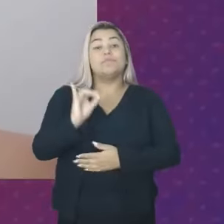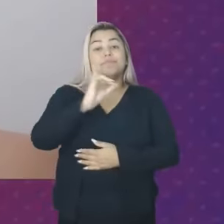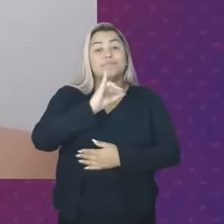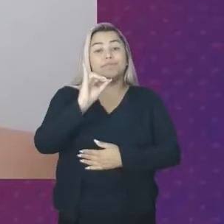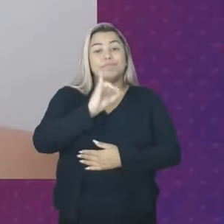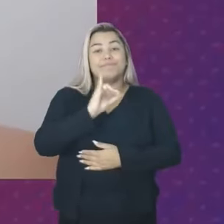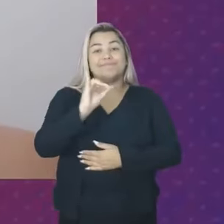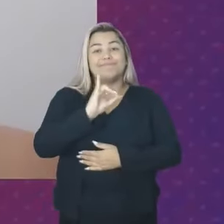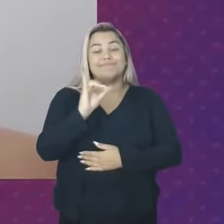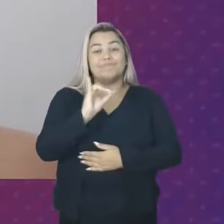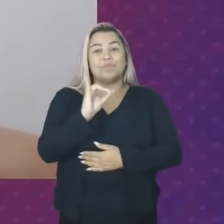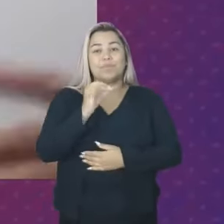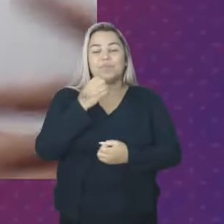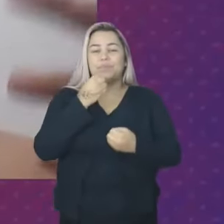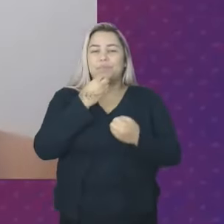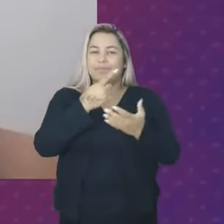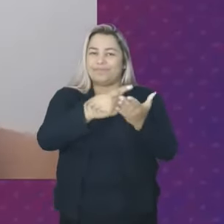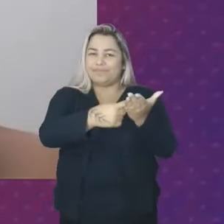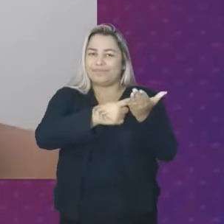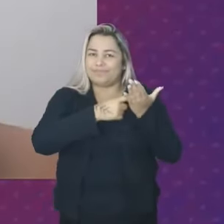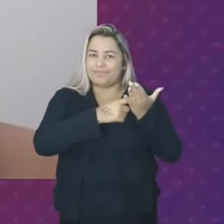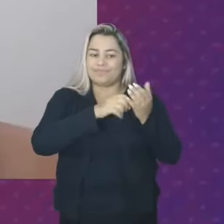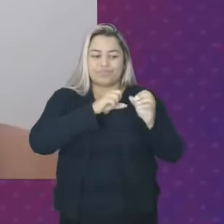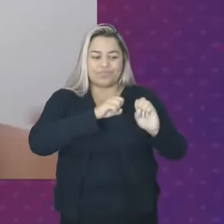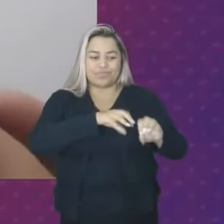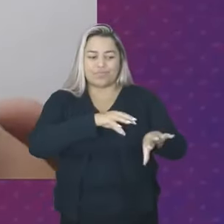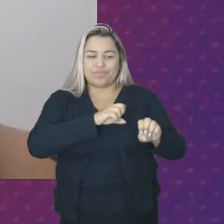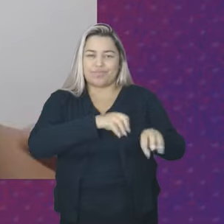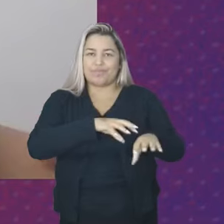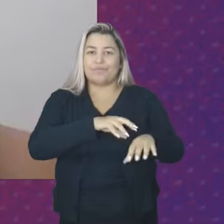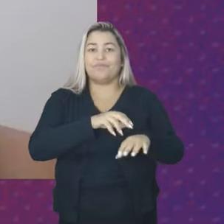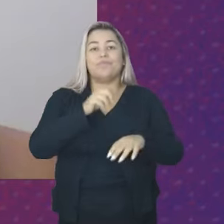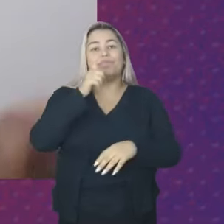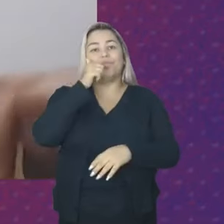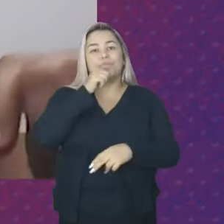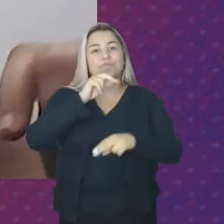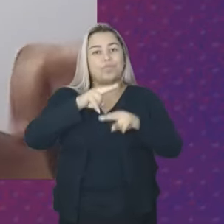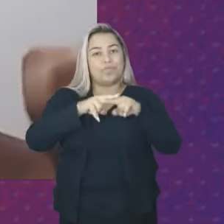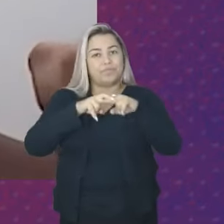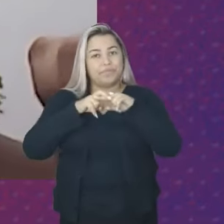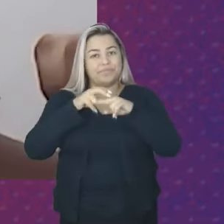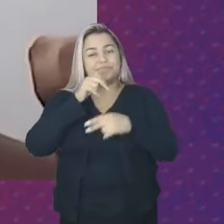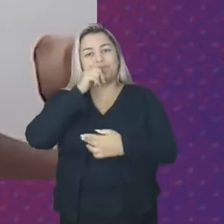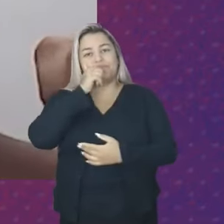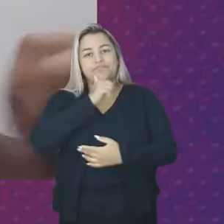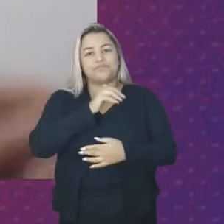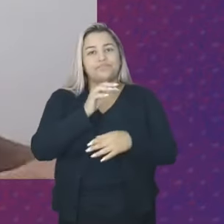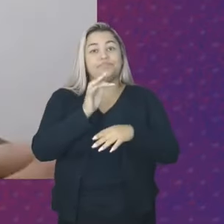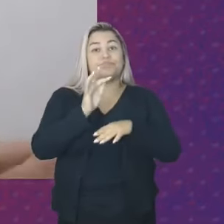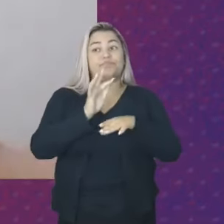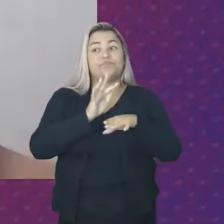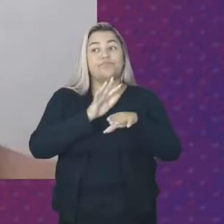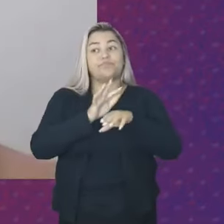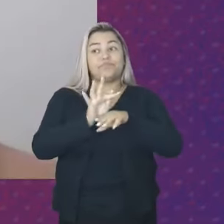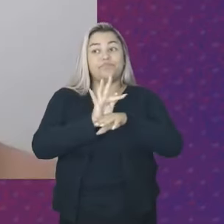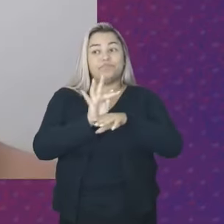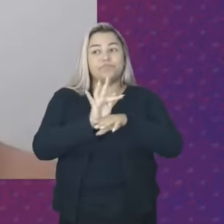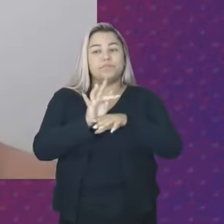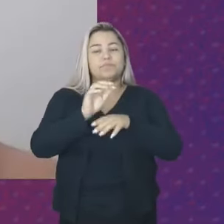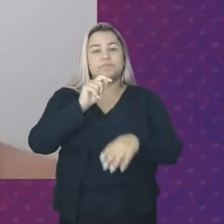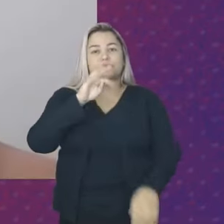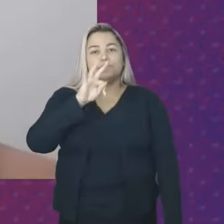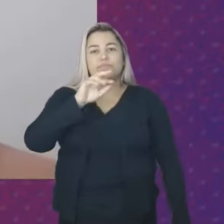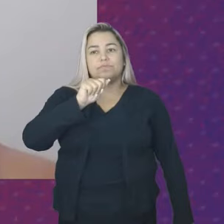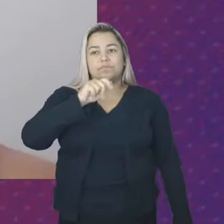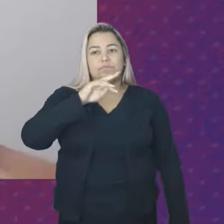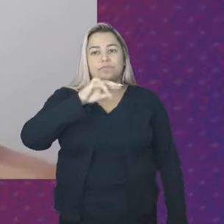Olá, bem-vindas a mais uma aula do Elas por Elas, Formação Política. Meu nome é